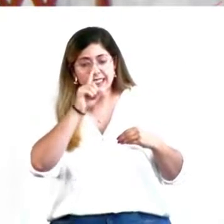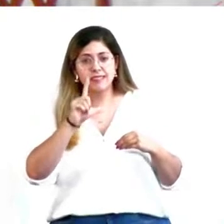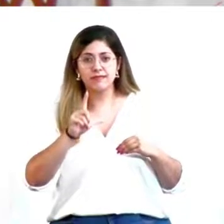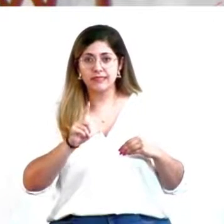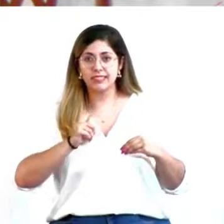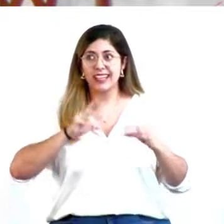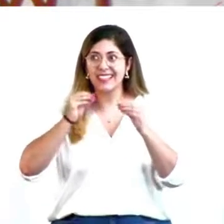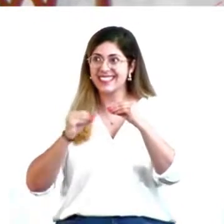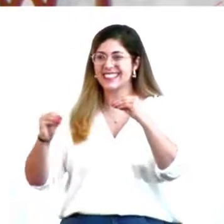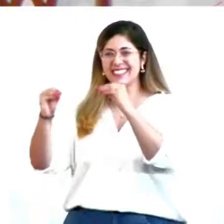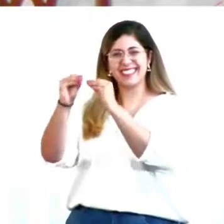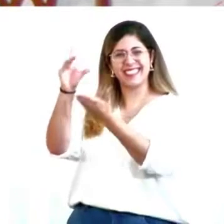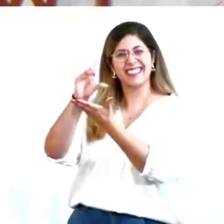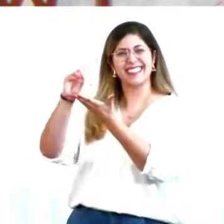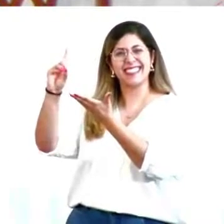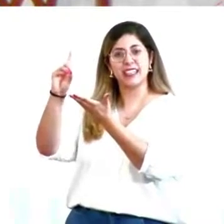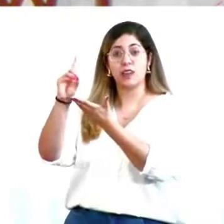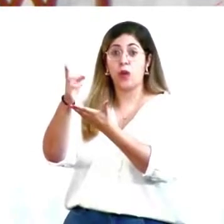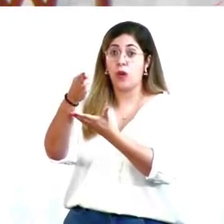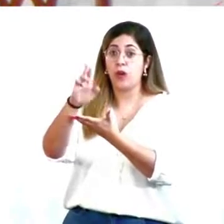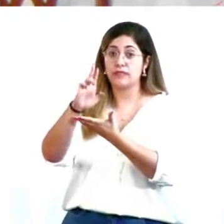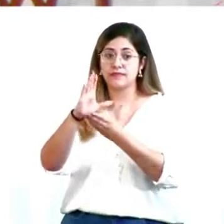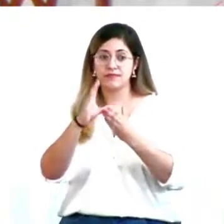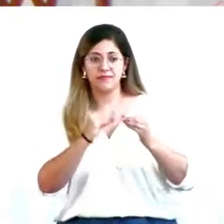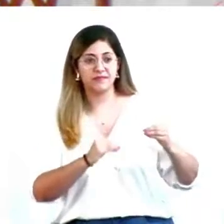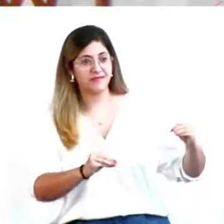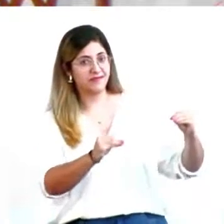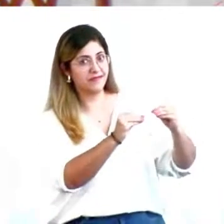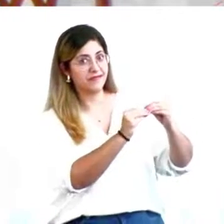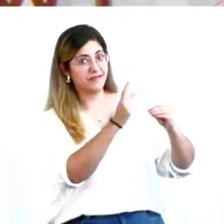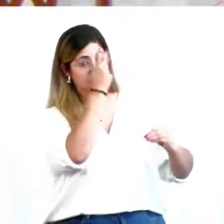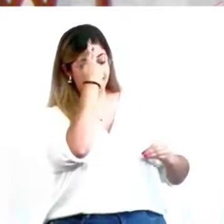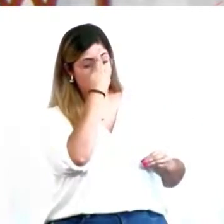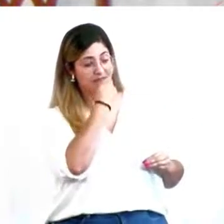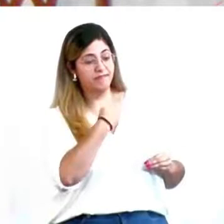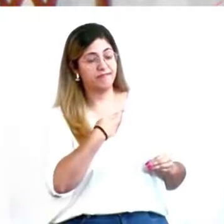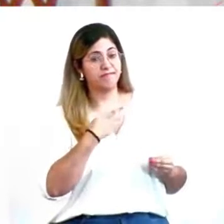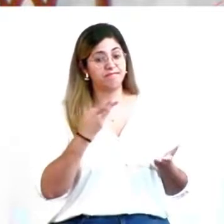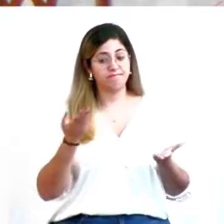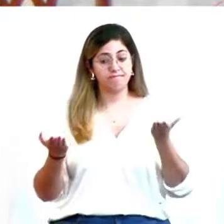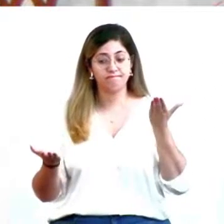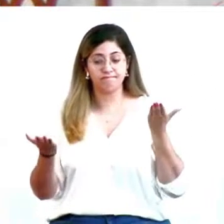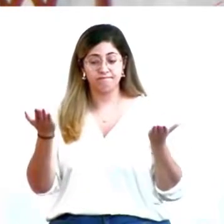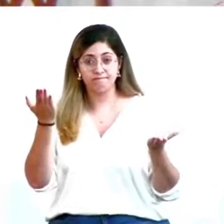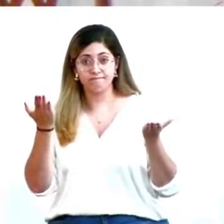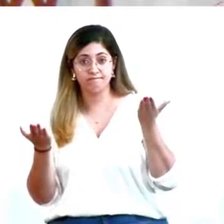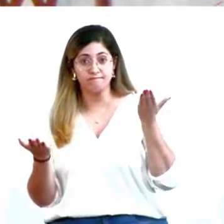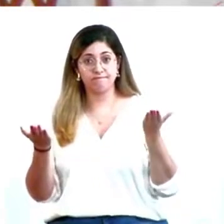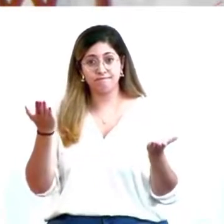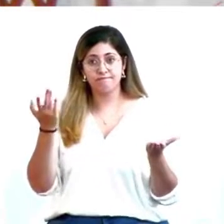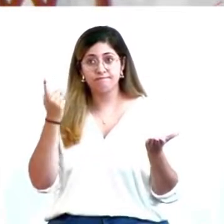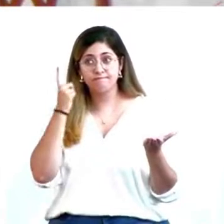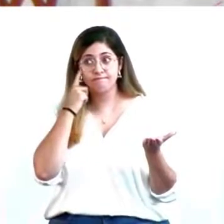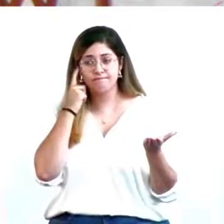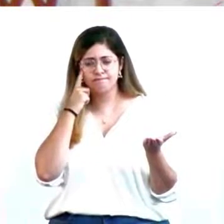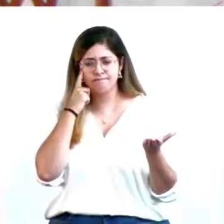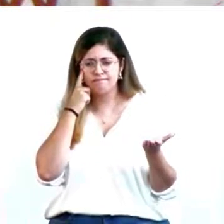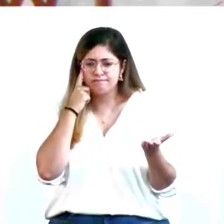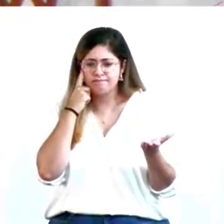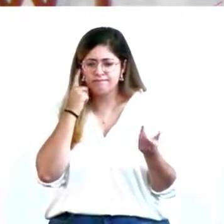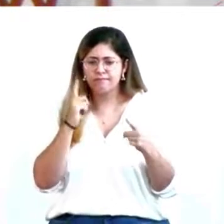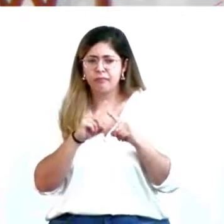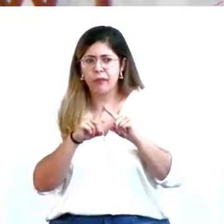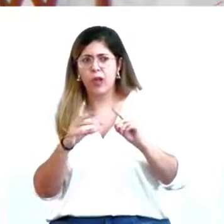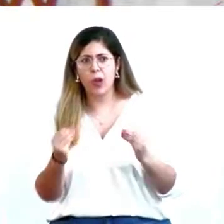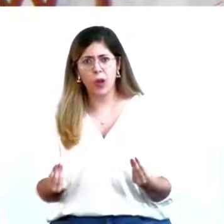agradar a Deus ou agradar a si mesmo. No entanto, não é assim o